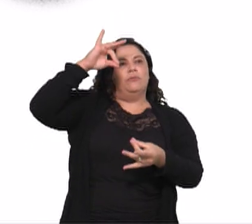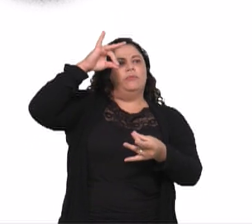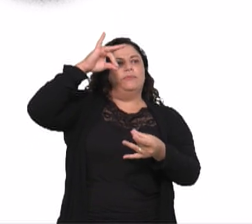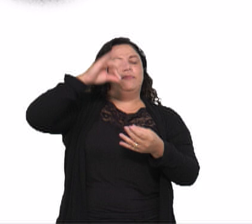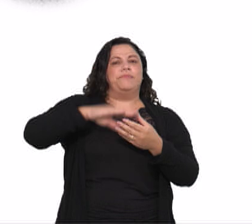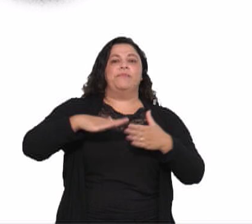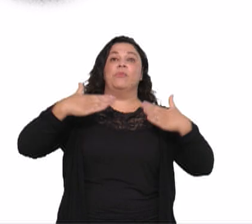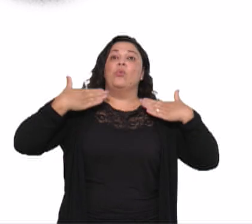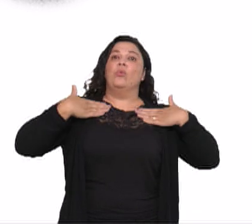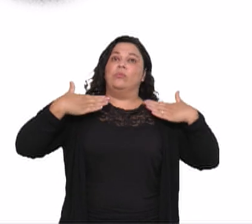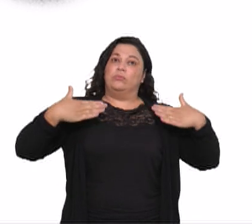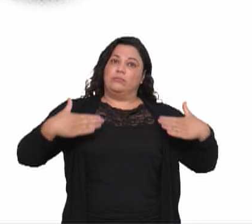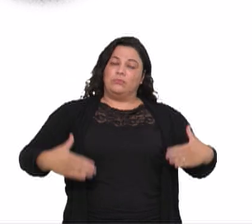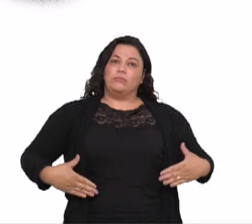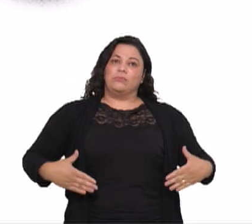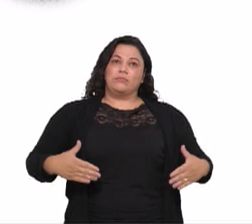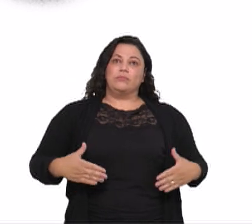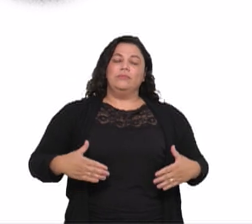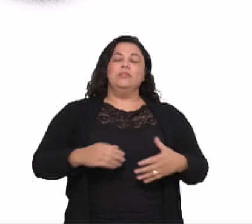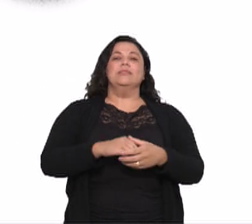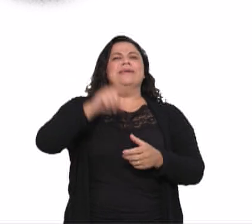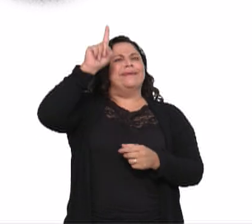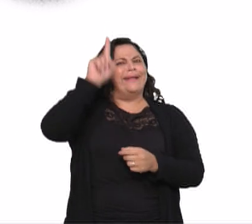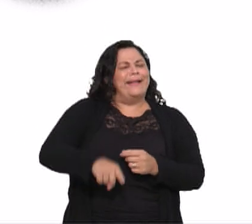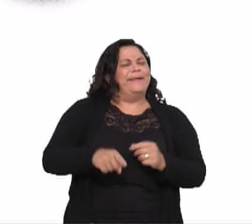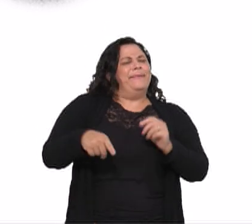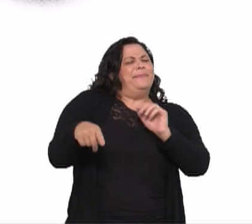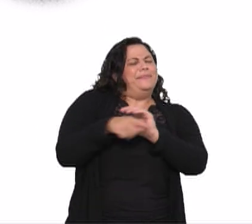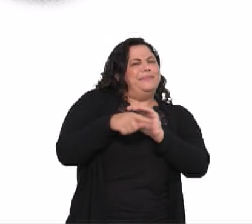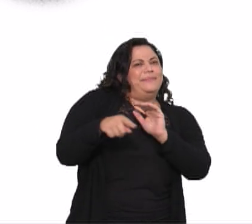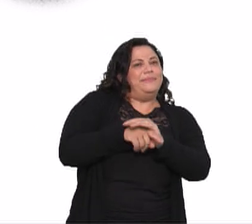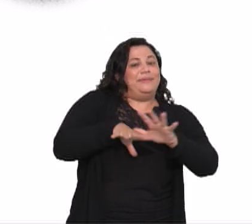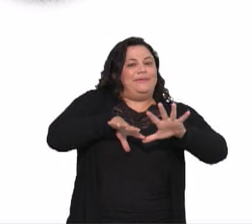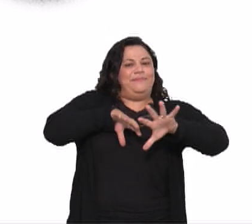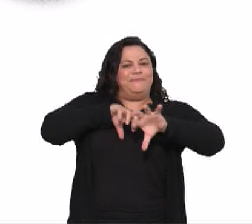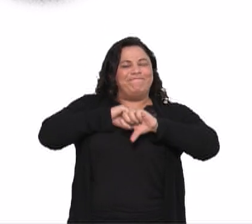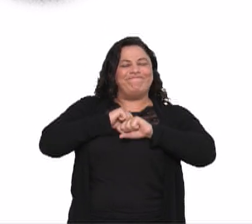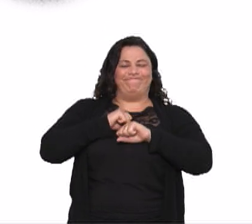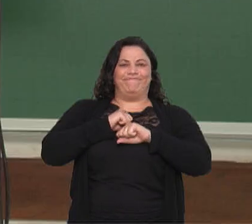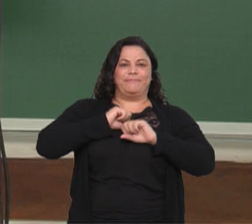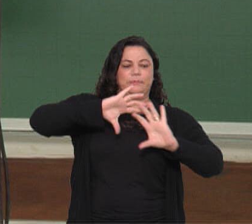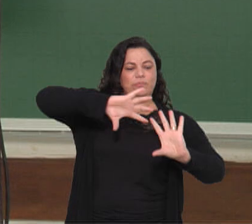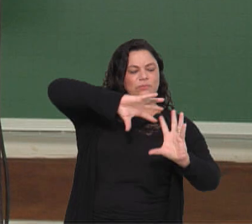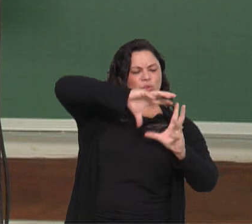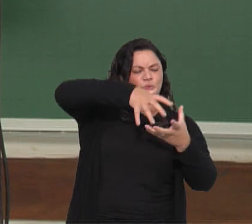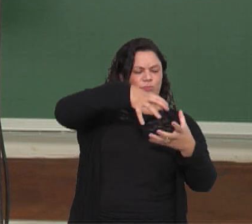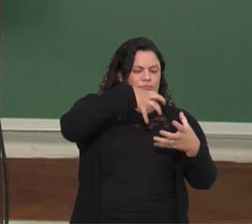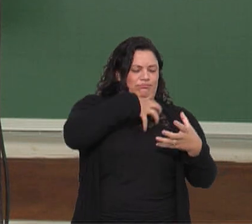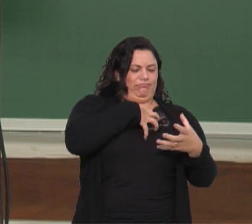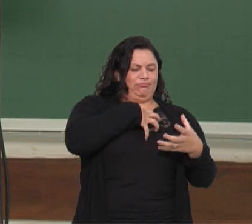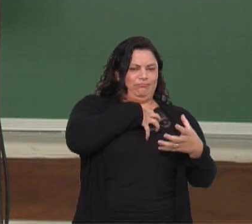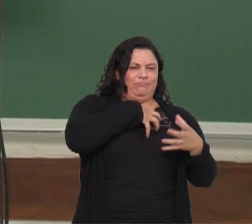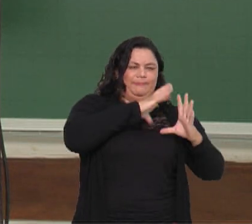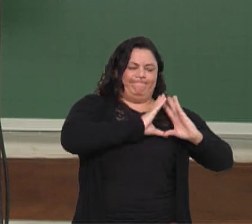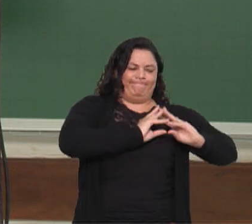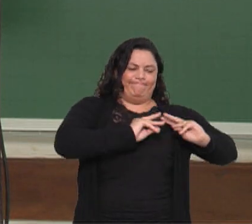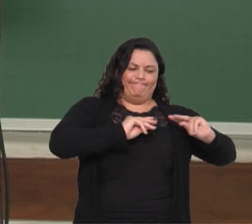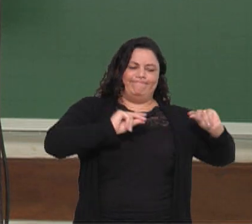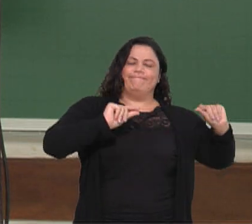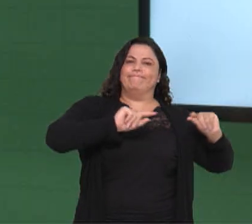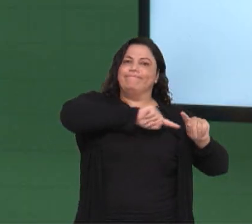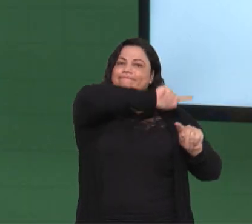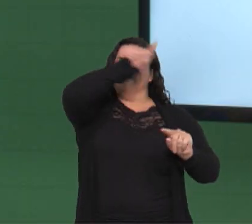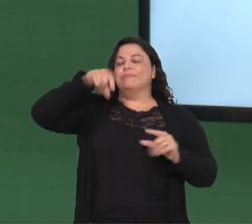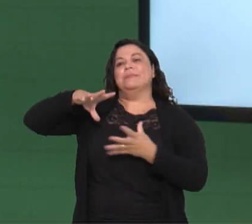que é a parte mais apegada a esse mundo sensível aqui, e a alma, que é a nossa razão, o nosso intelecto, né?